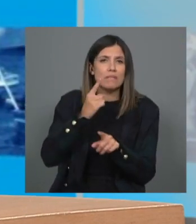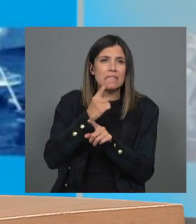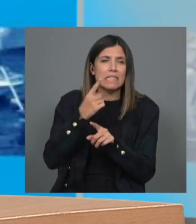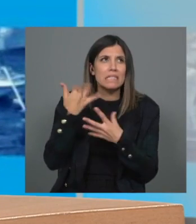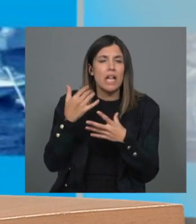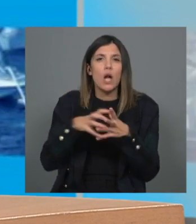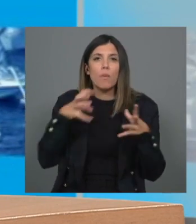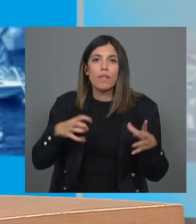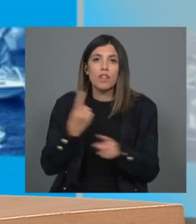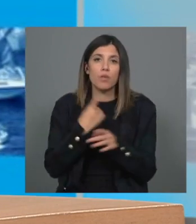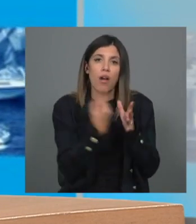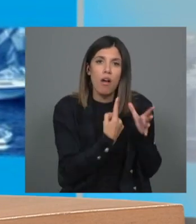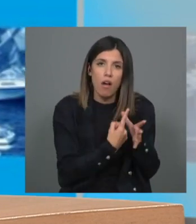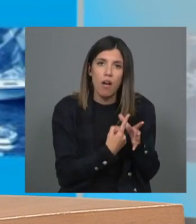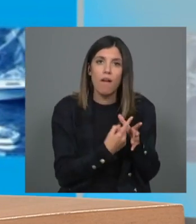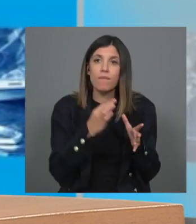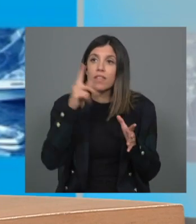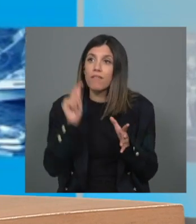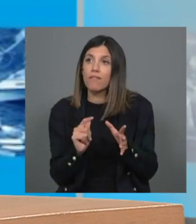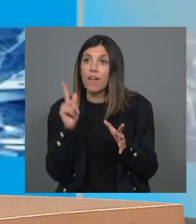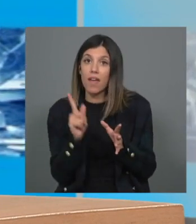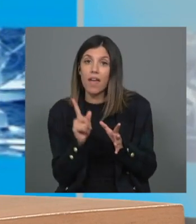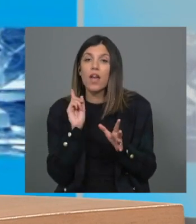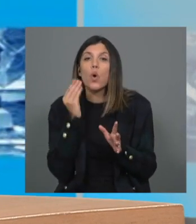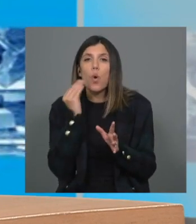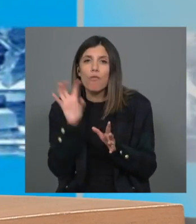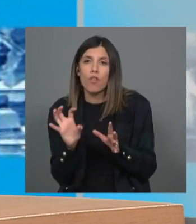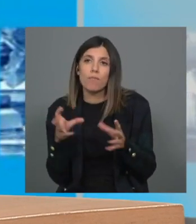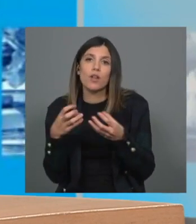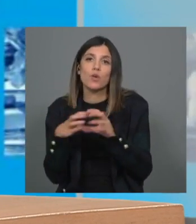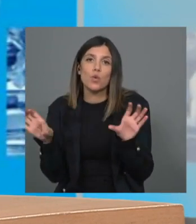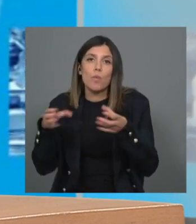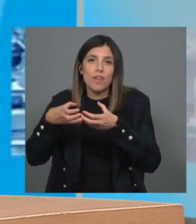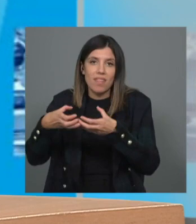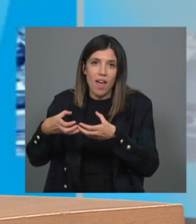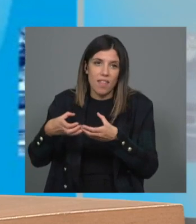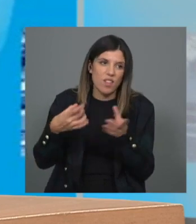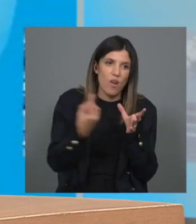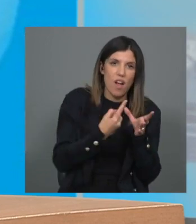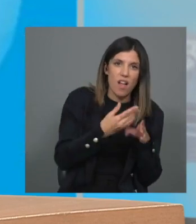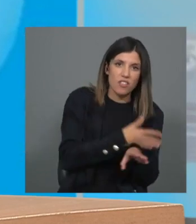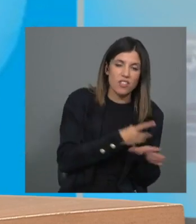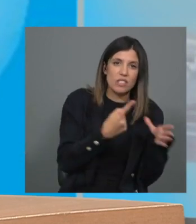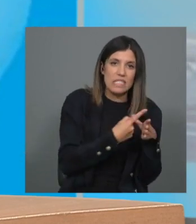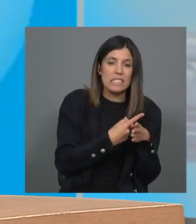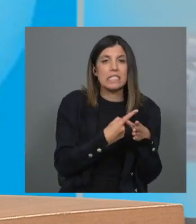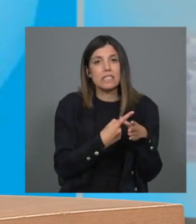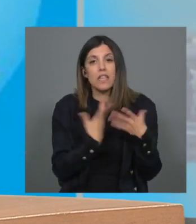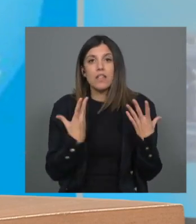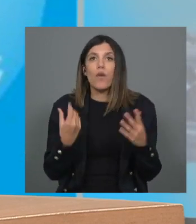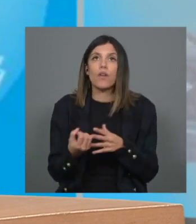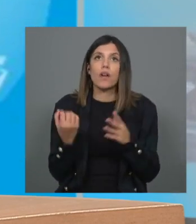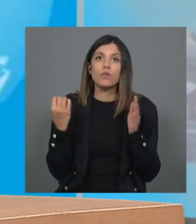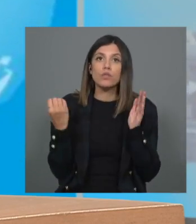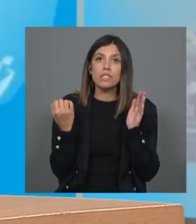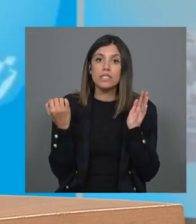tempos de isolamento e a fé é comunitária, não é? E portanto, de facto, as jornadas, e nomeadamente a peregrinação dos símbolos, é uma oportunidade para isso,